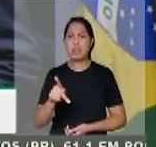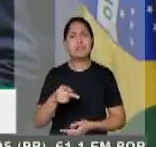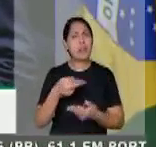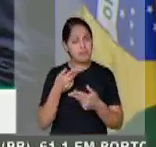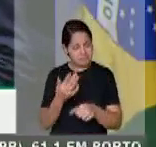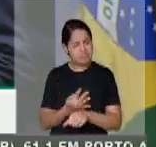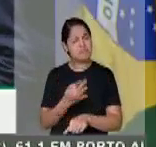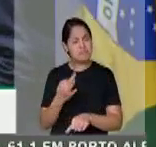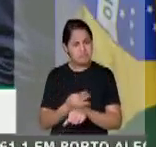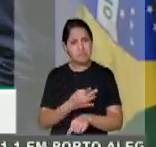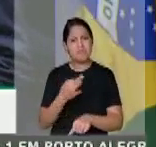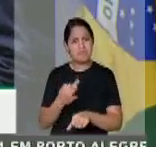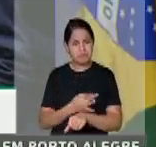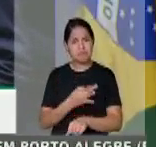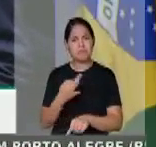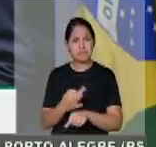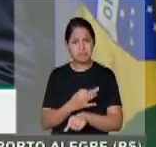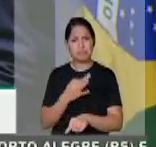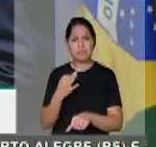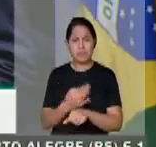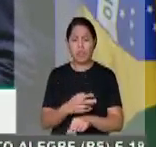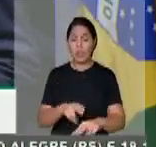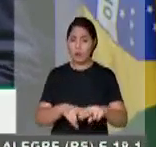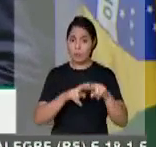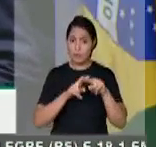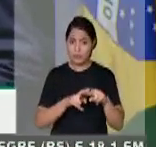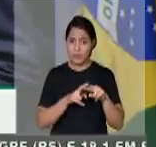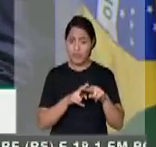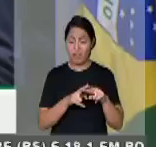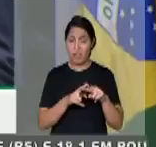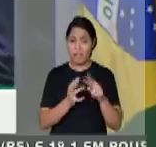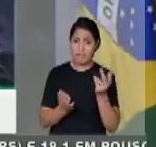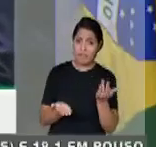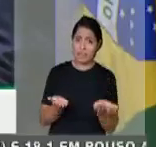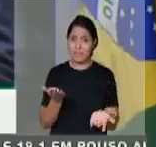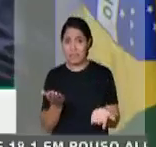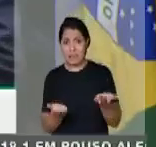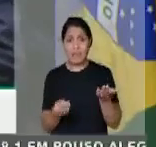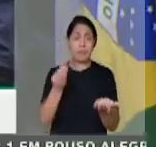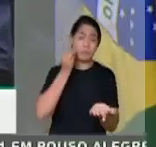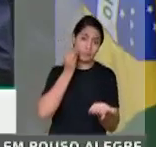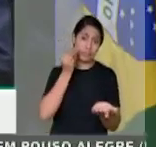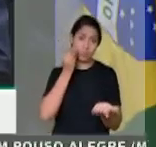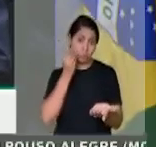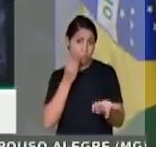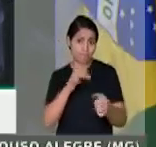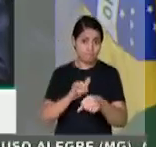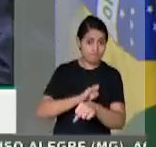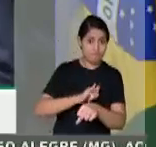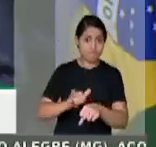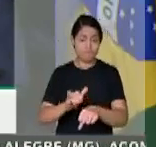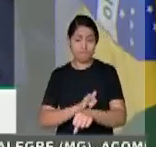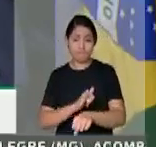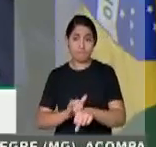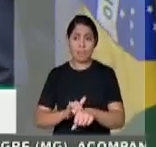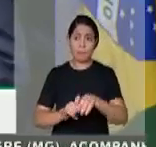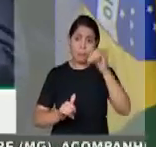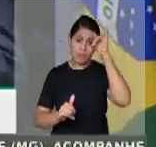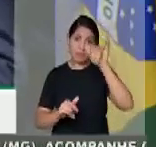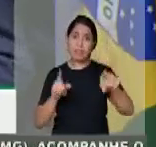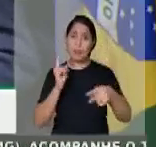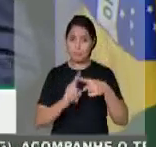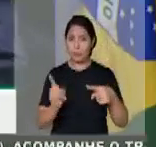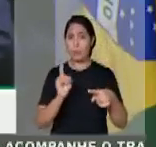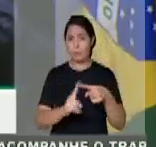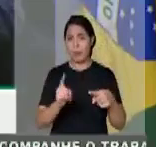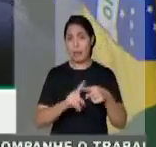Castelo Branco, com todo o equilíbrio daquele momento, para evitar recrudescimento da ruptura que